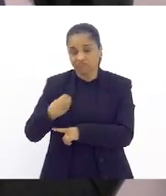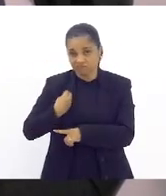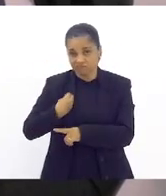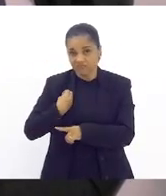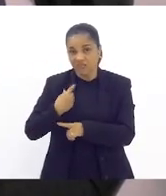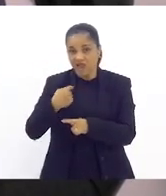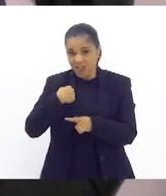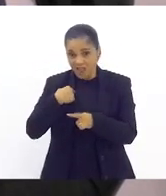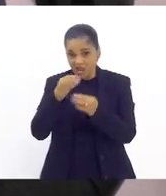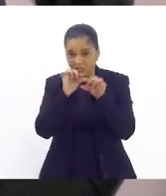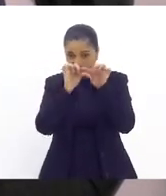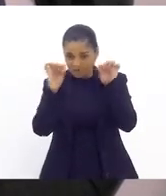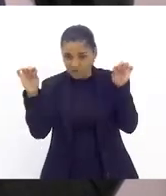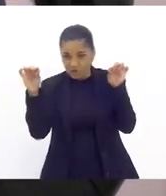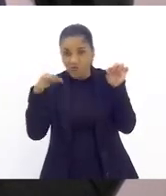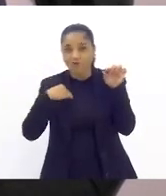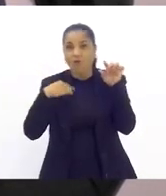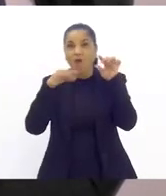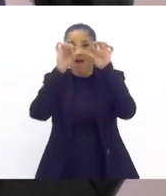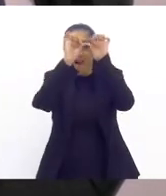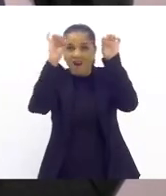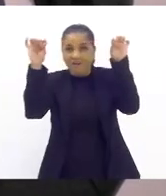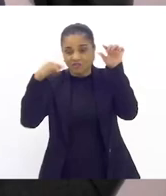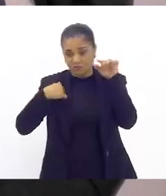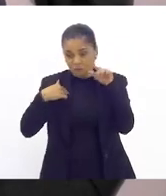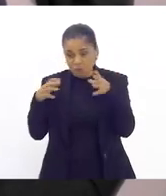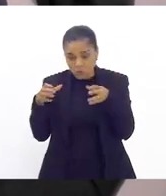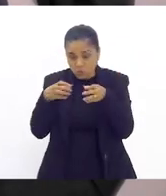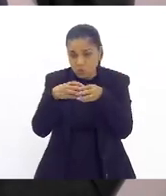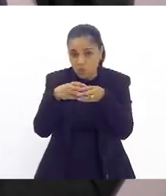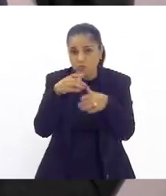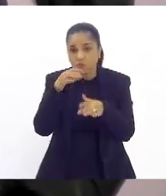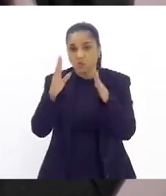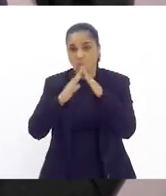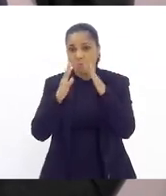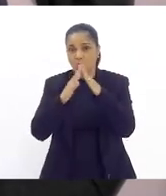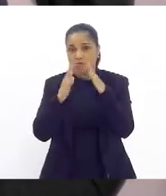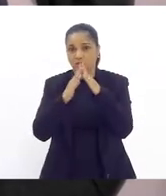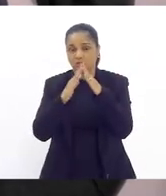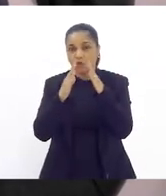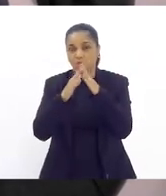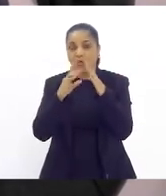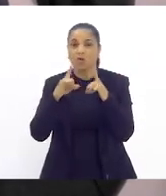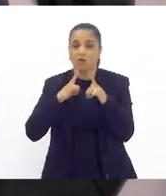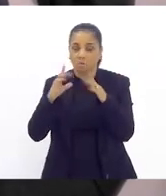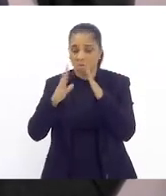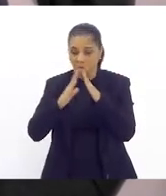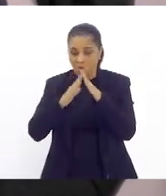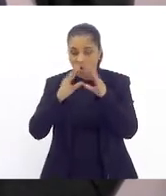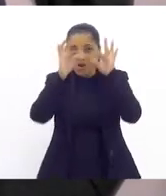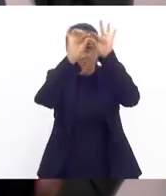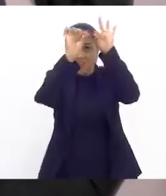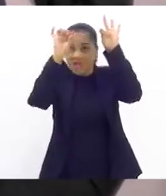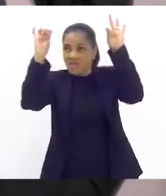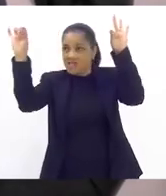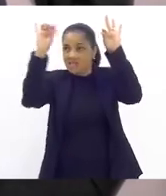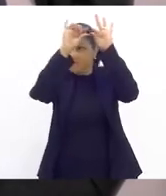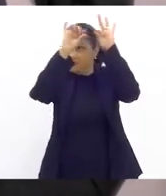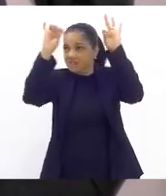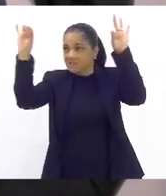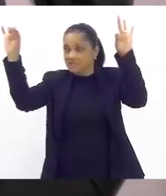elétrica alta tem um morador da Ilha que tem filhos que ele para poder passar pendurou no